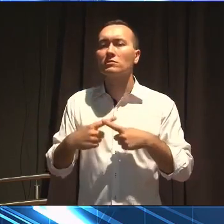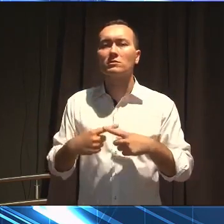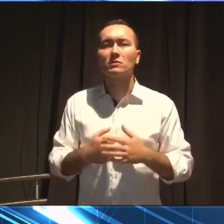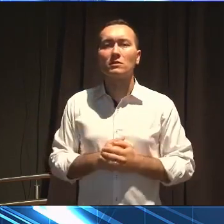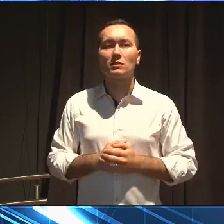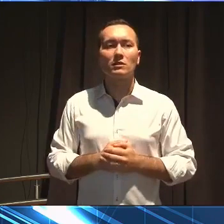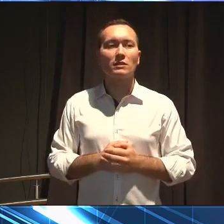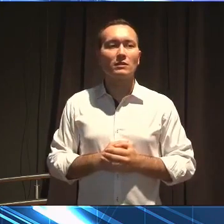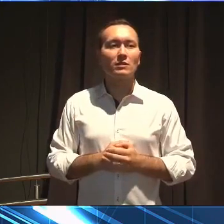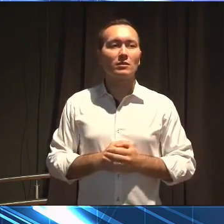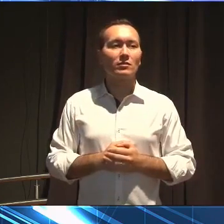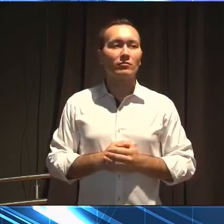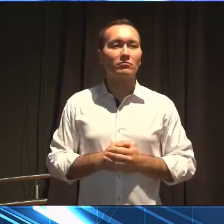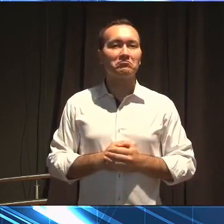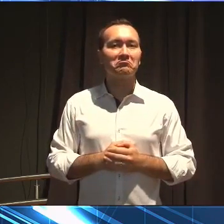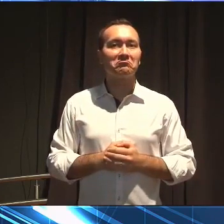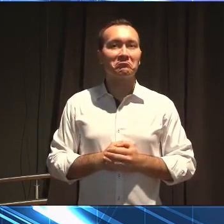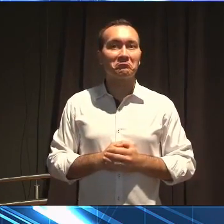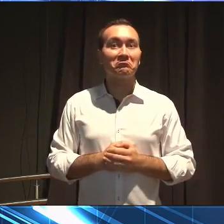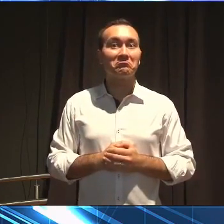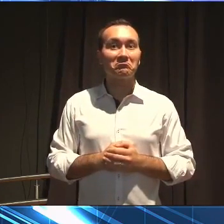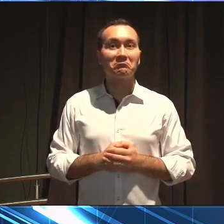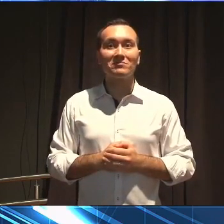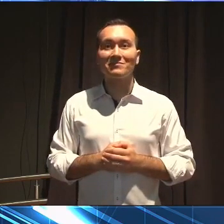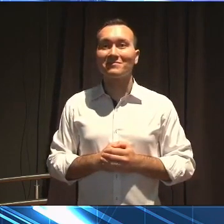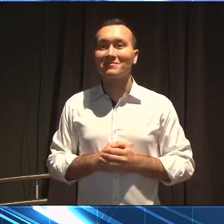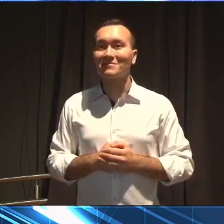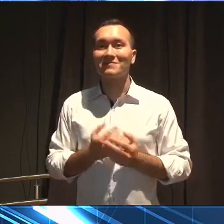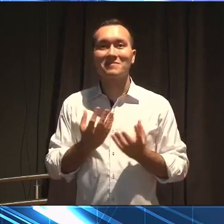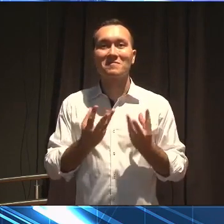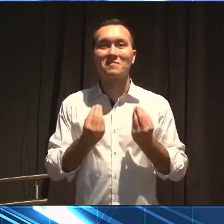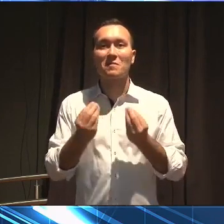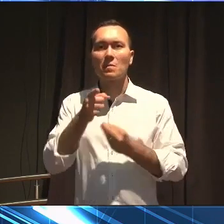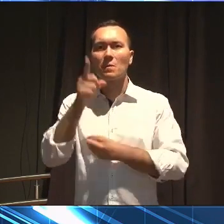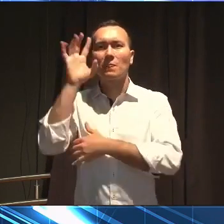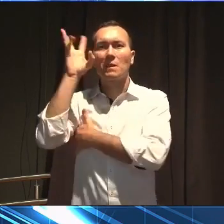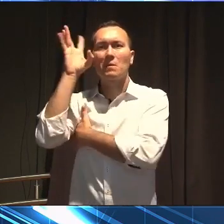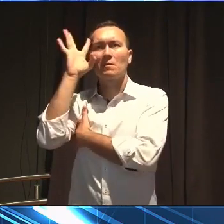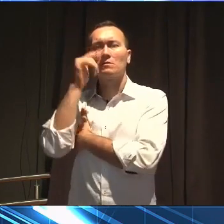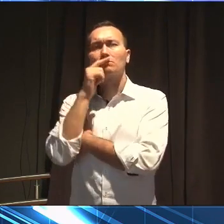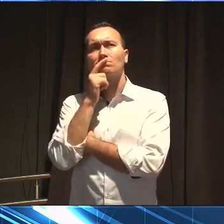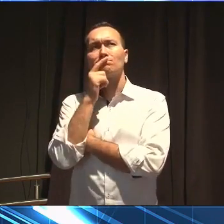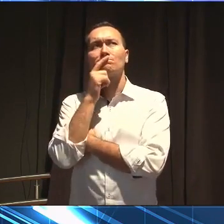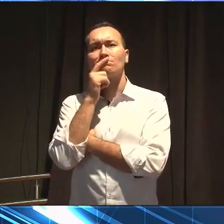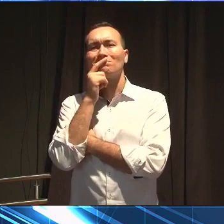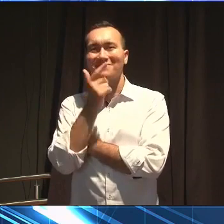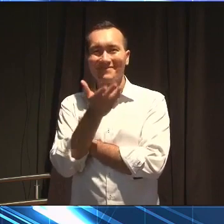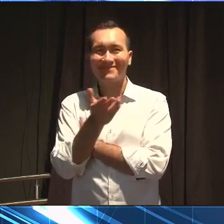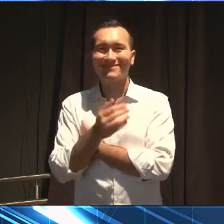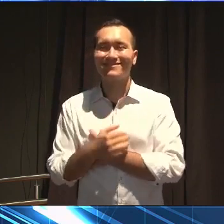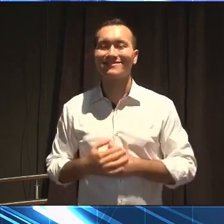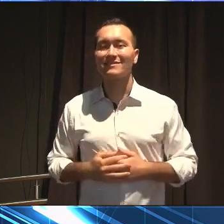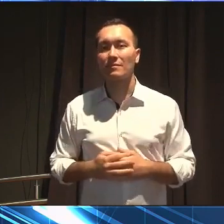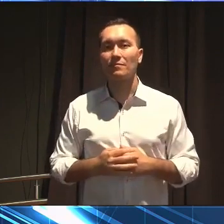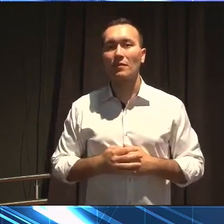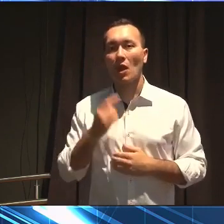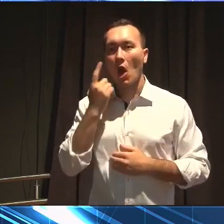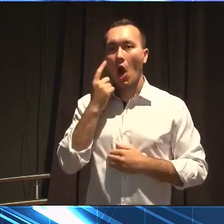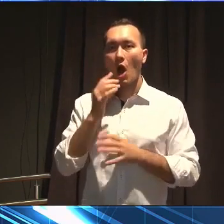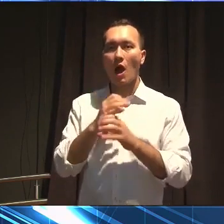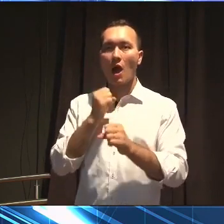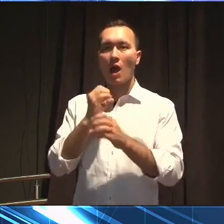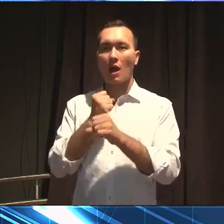Acho que na nossa cabeça está todo mundo pensando que tem uma sugestão, né? Enfim, vamos ver como é que ficou aí o resultado.